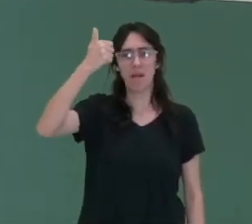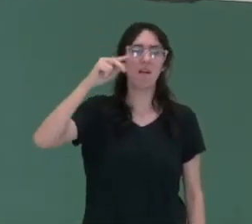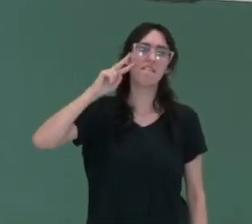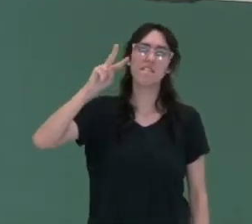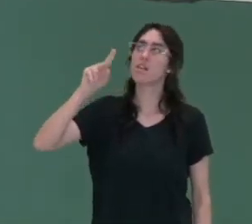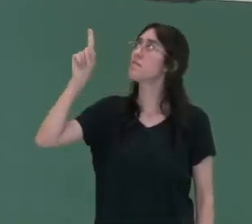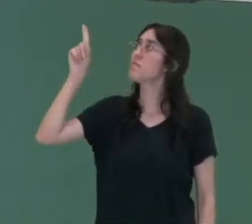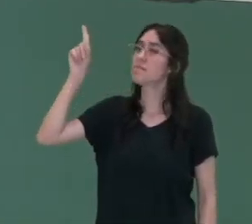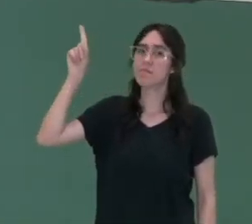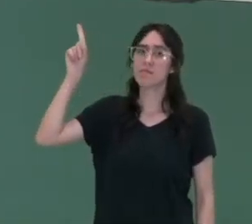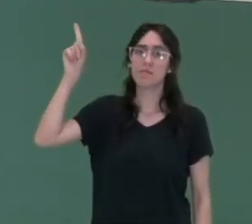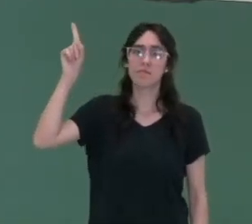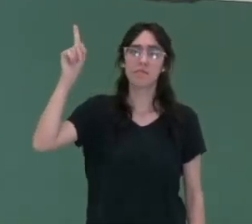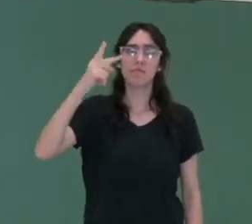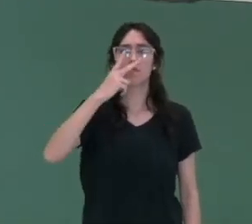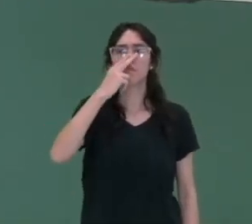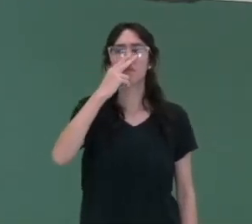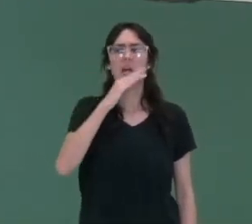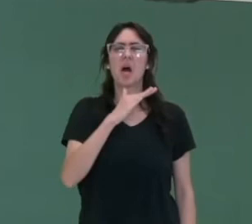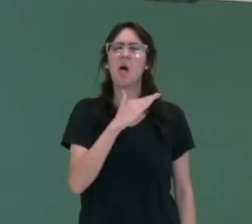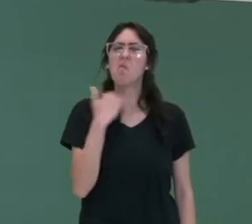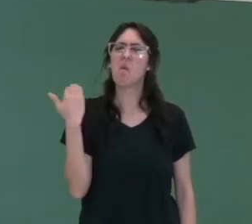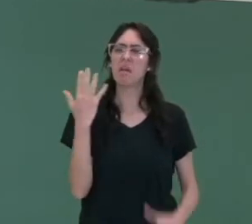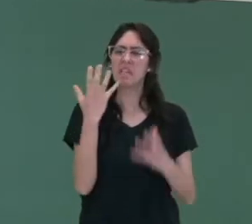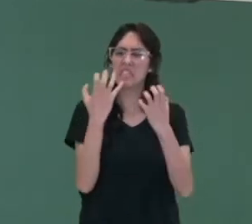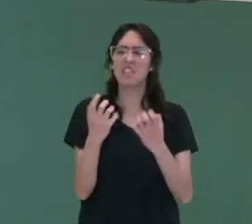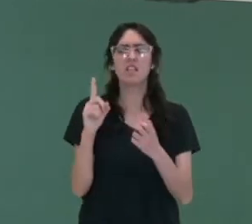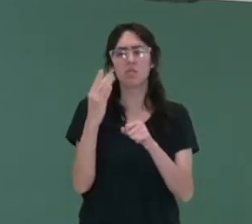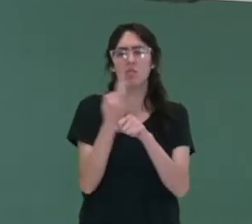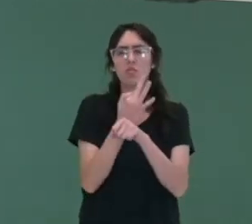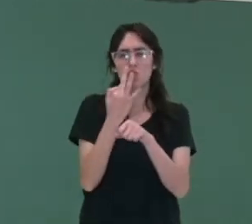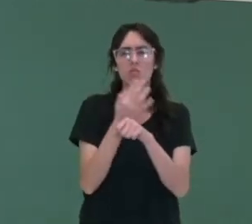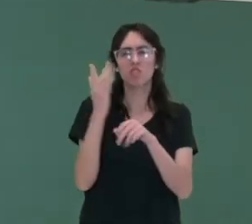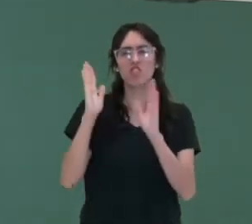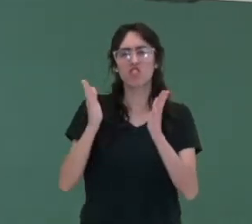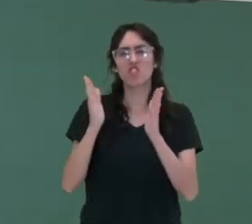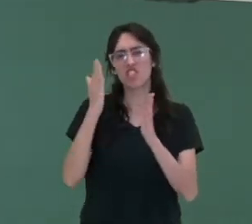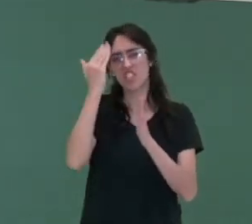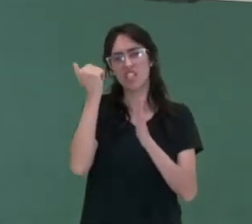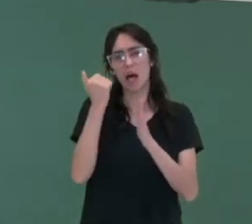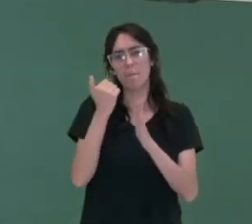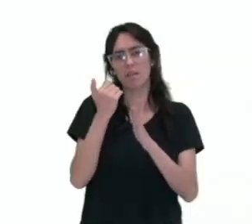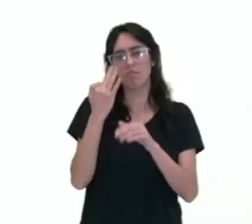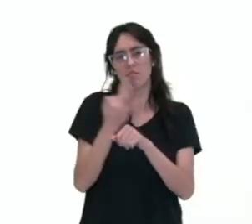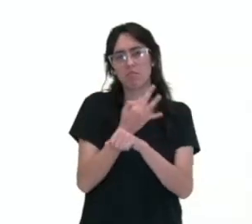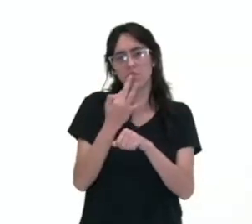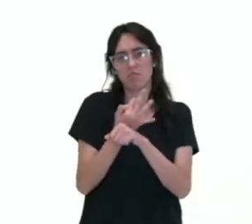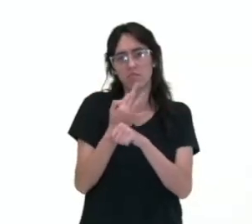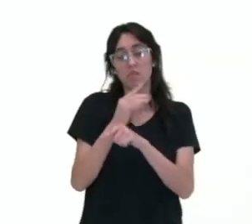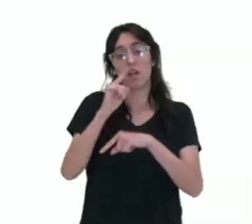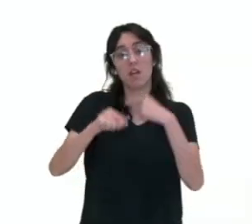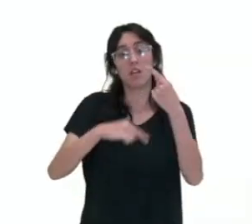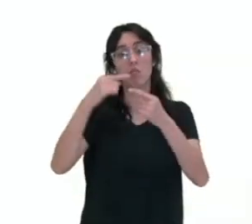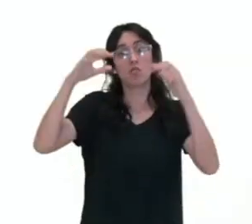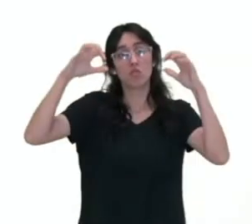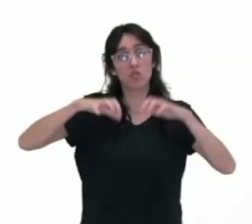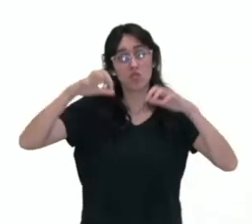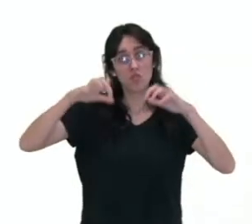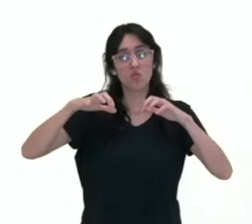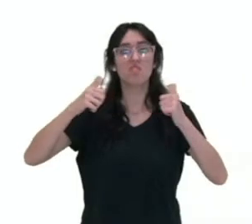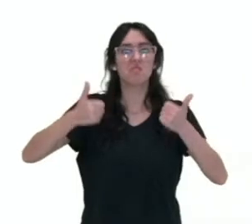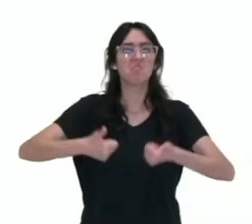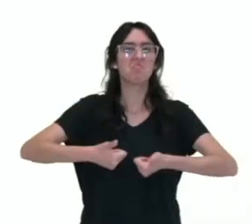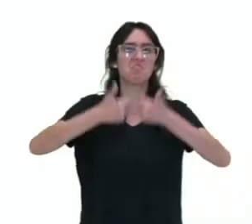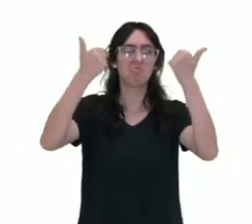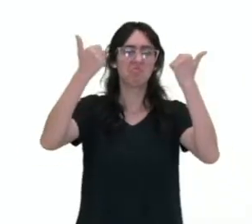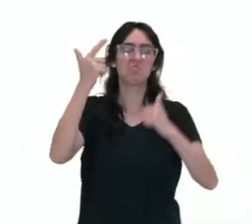essa vegetação está morta, ela está suportando essas condições de clima adverso. Quando ocorre a presença da umidade, rapidamente ela